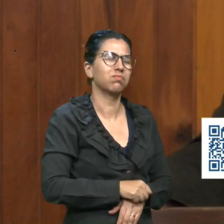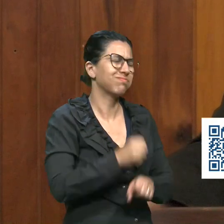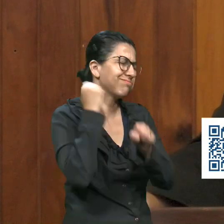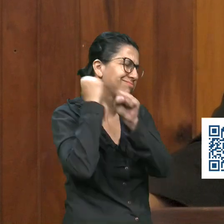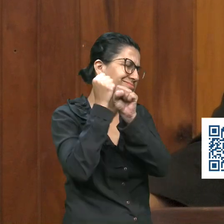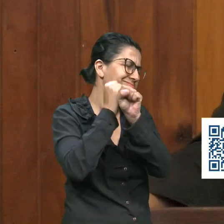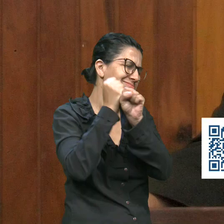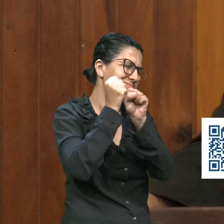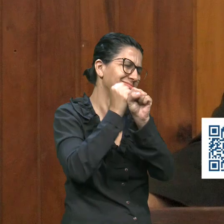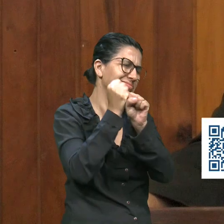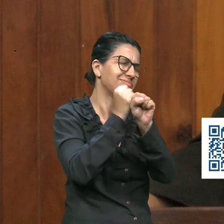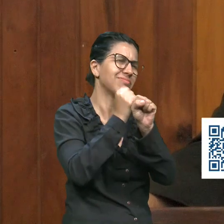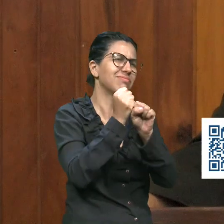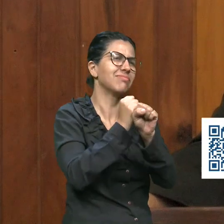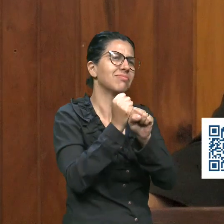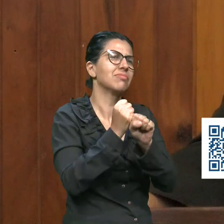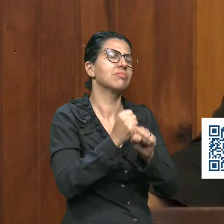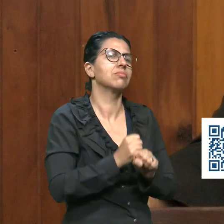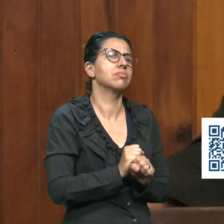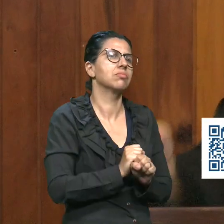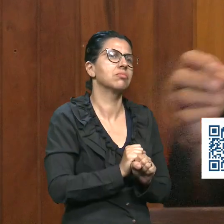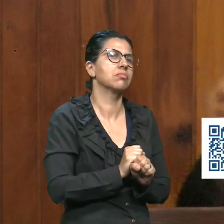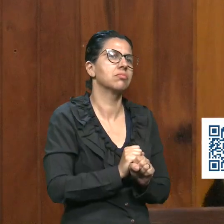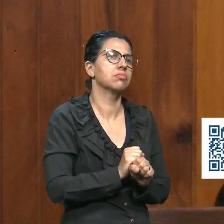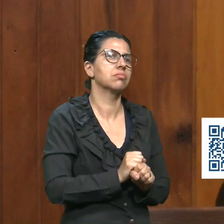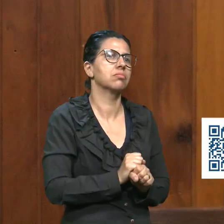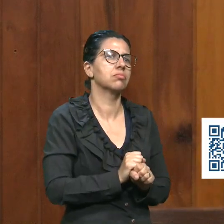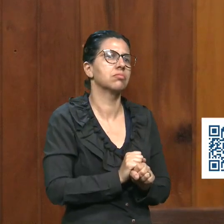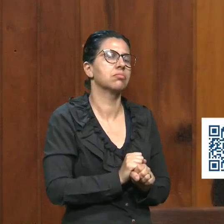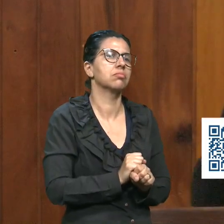anos e que está carecendo de um olhar